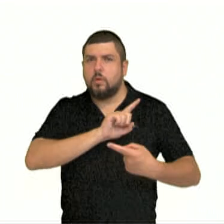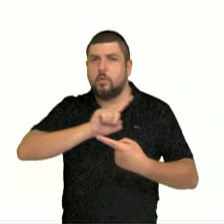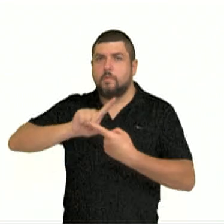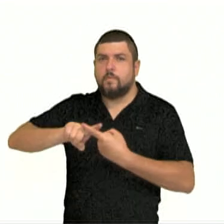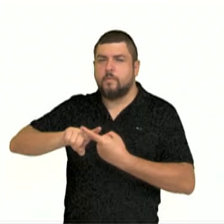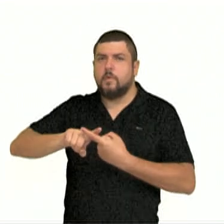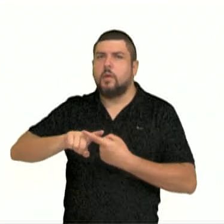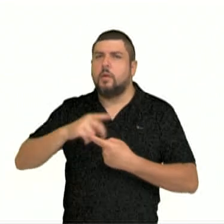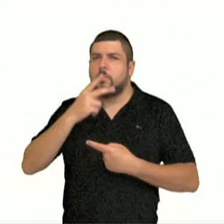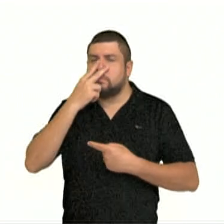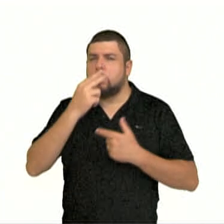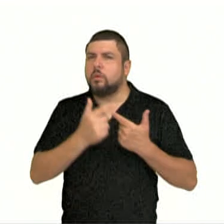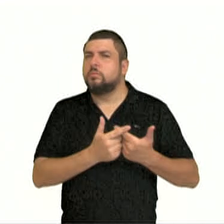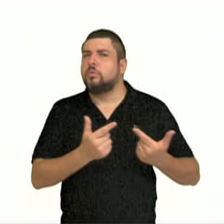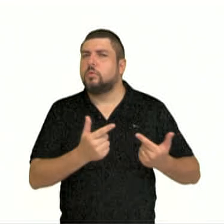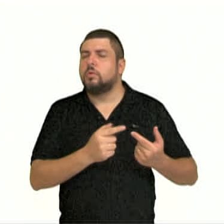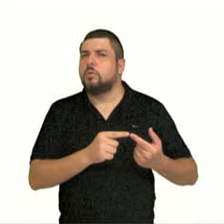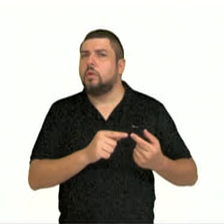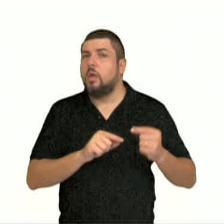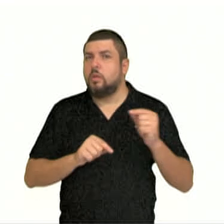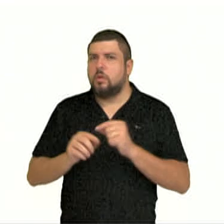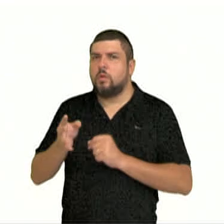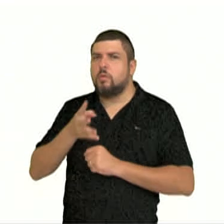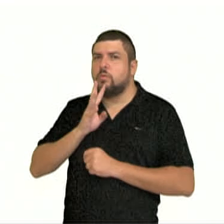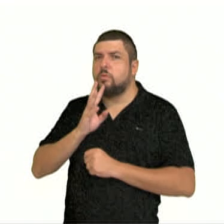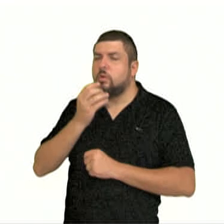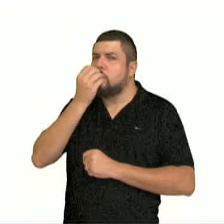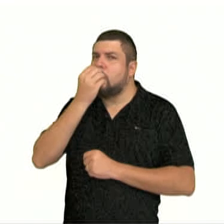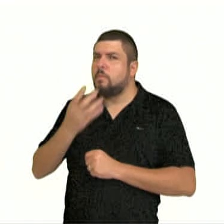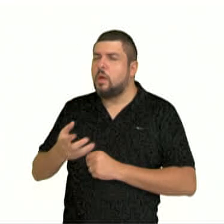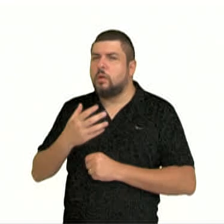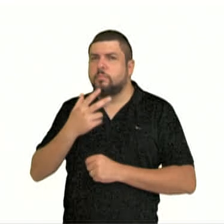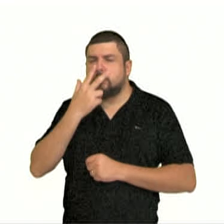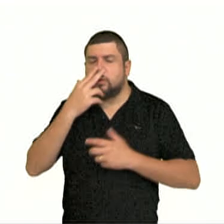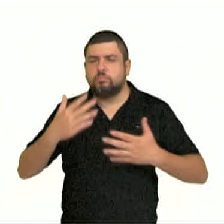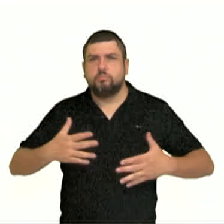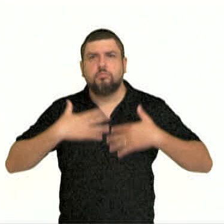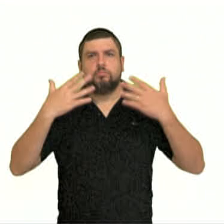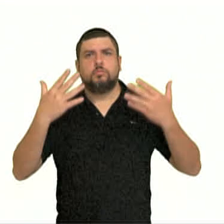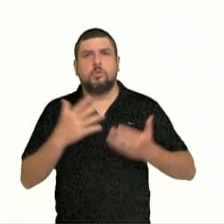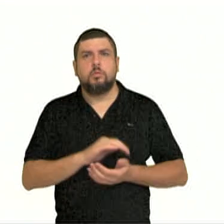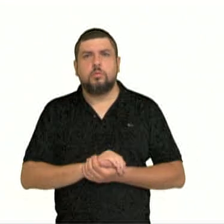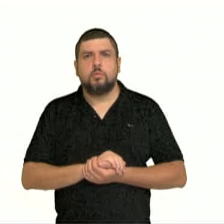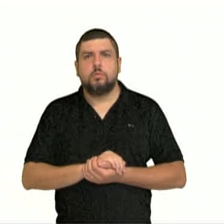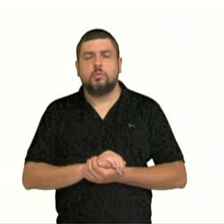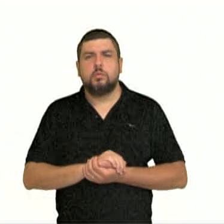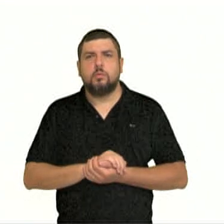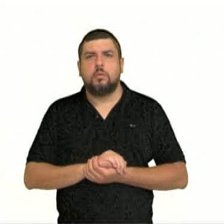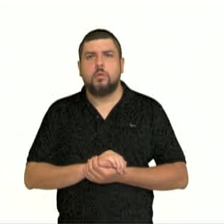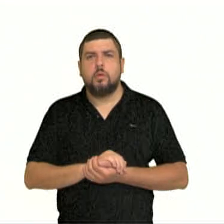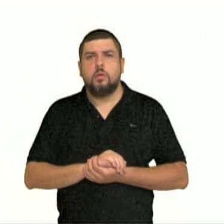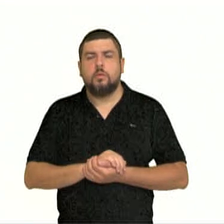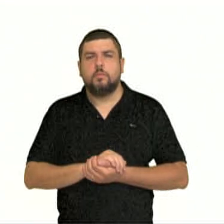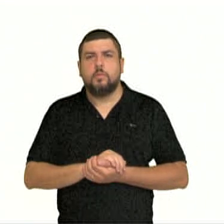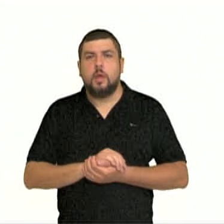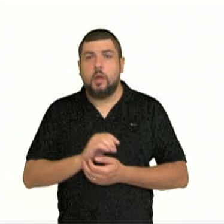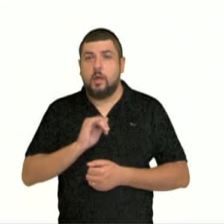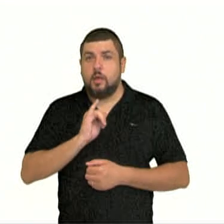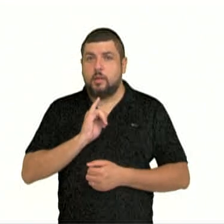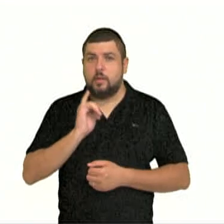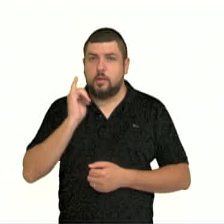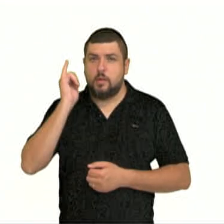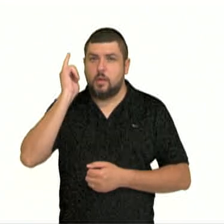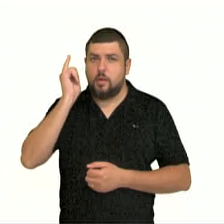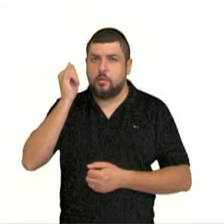que conhece bem é ainda mais assustador. Em alguma medida, não sei bem a razão, mas este conto me faz lembrar